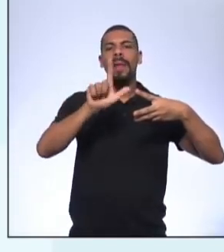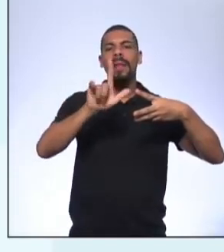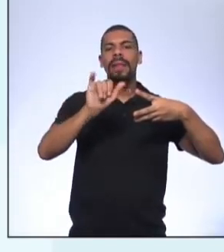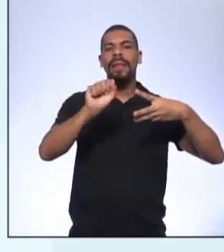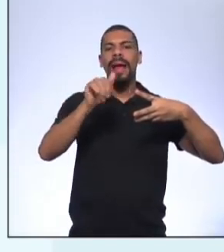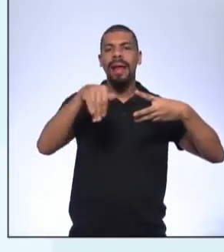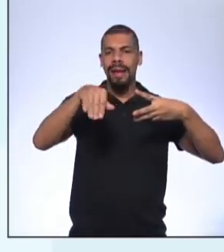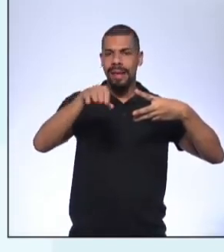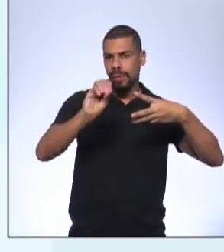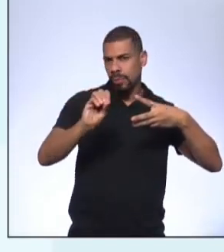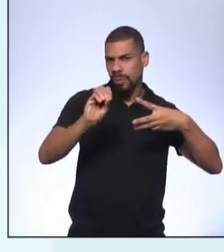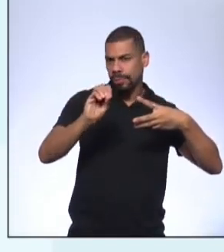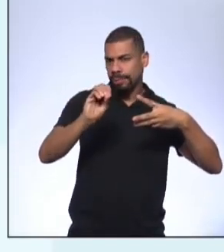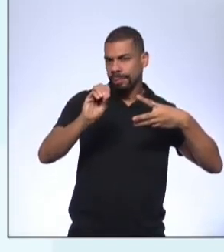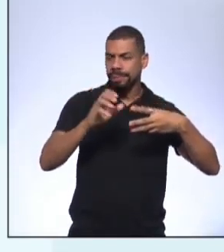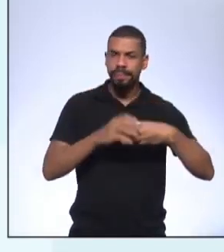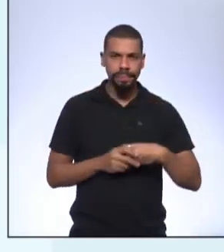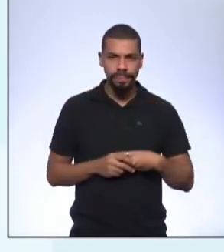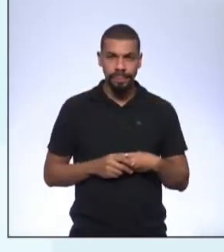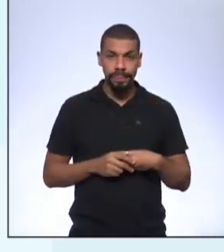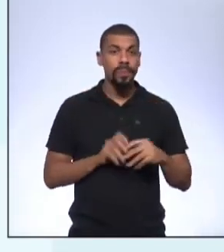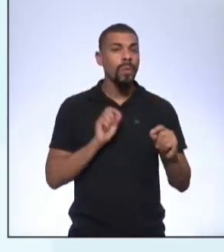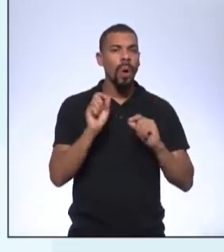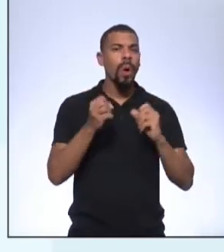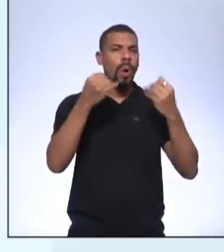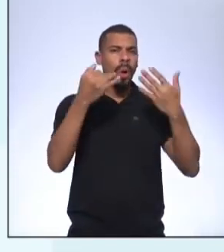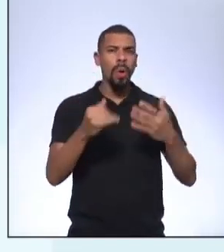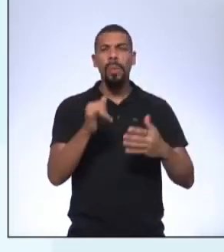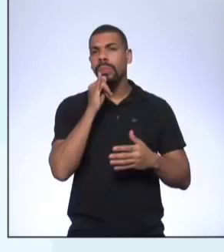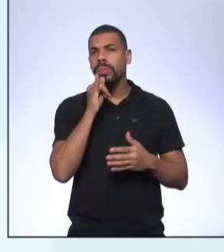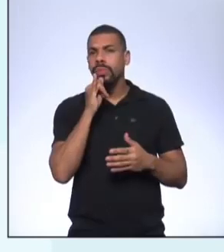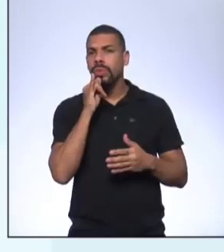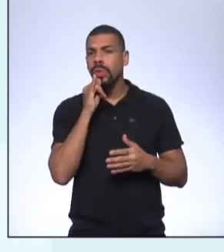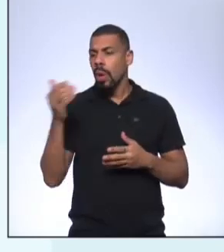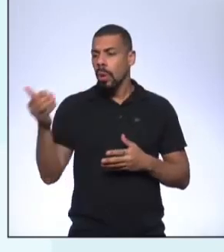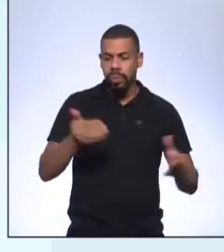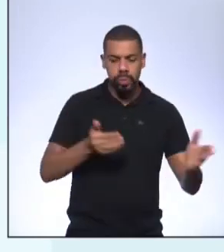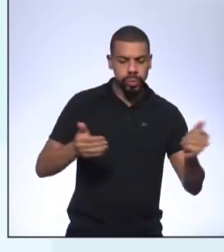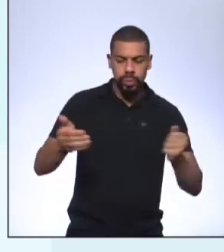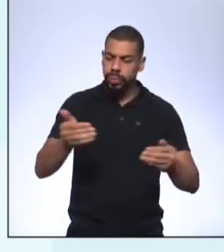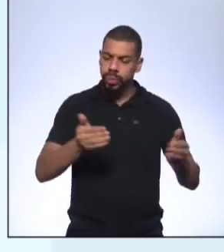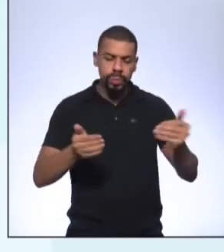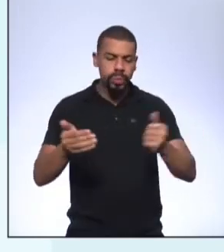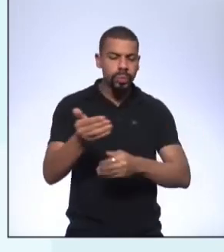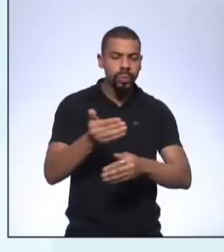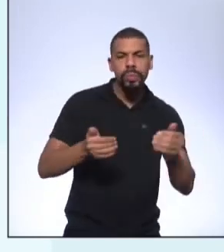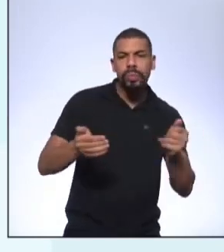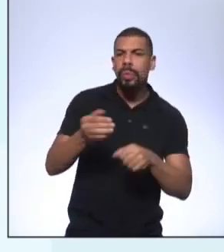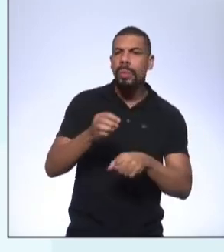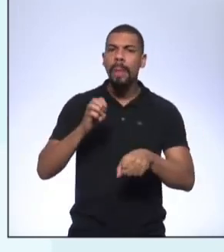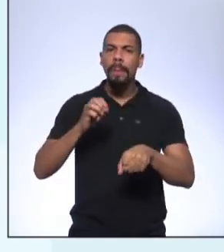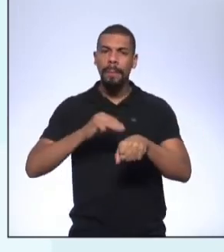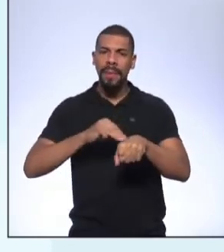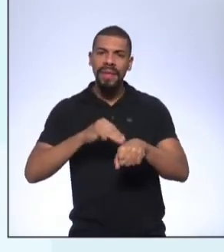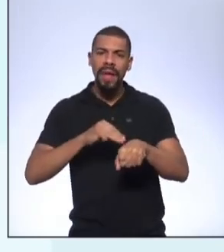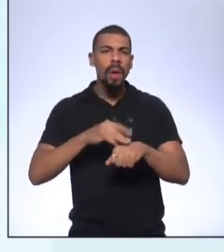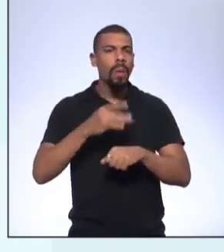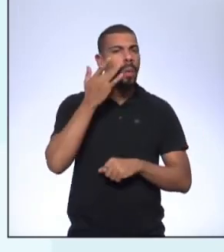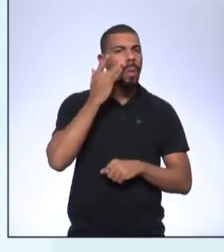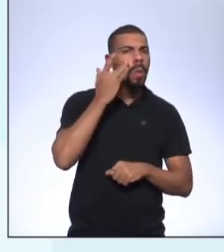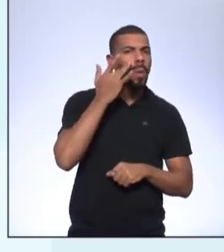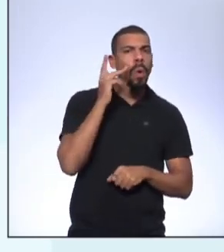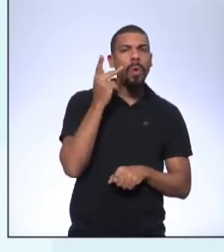é o metalismo, tá? O metalismo nada mais é do que acumular metais preciosos como ouro e prata